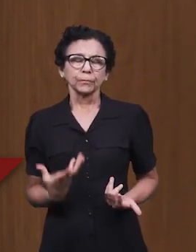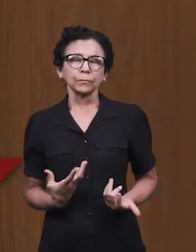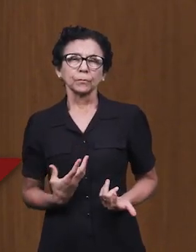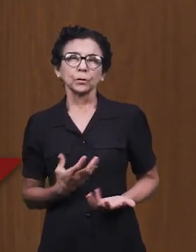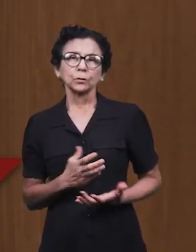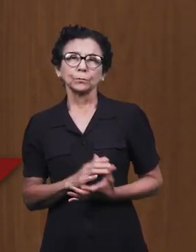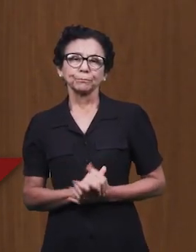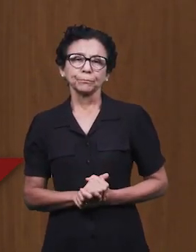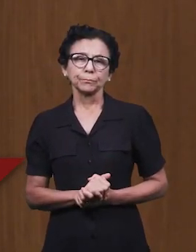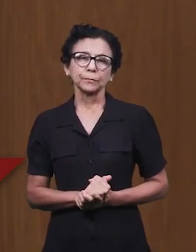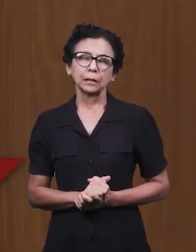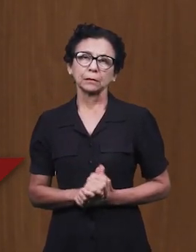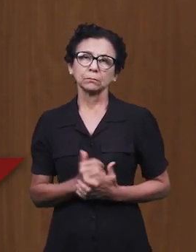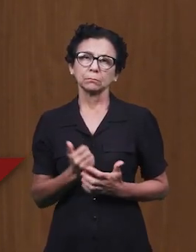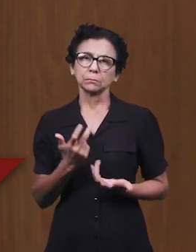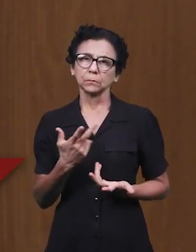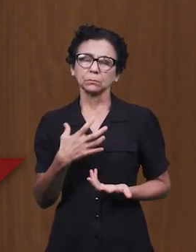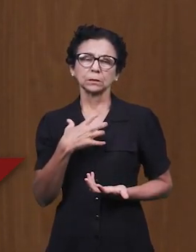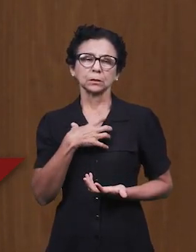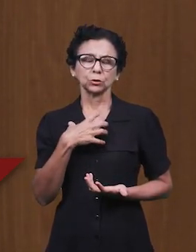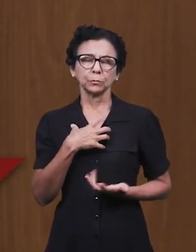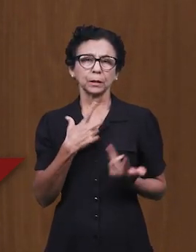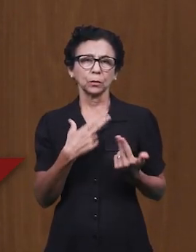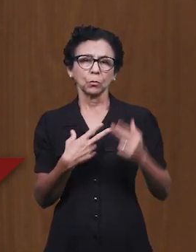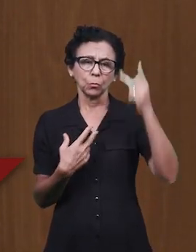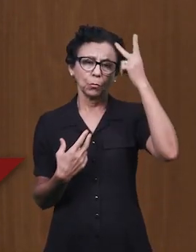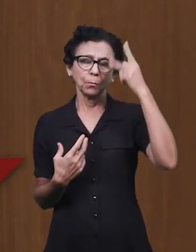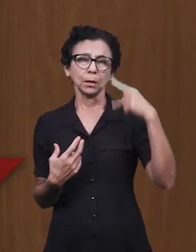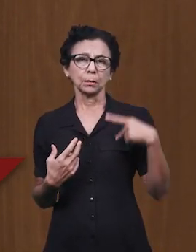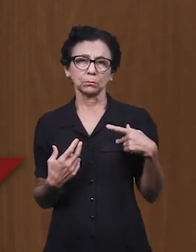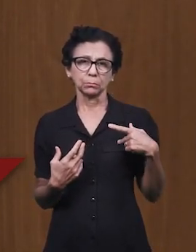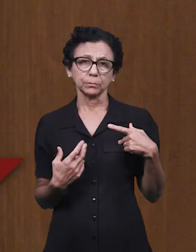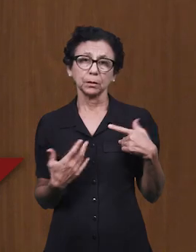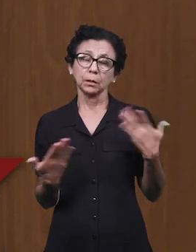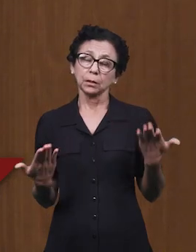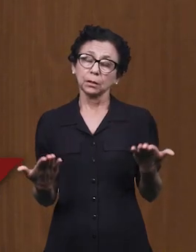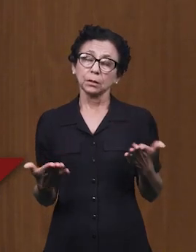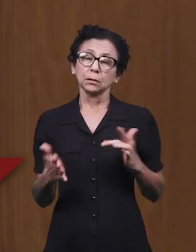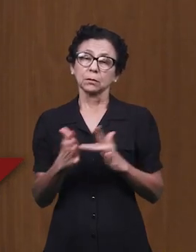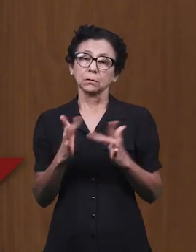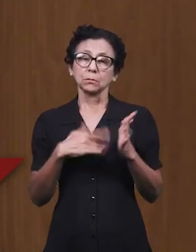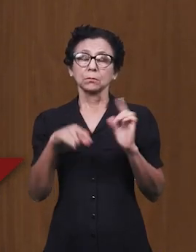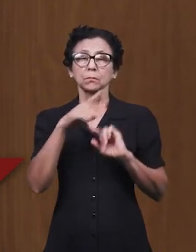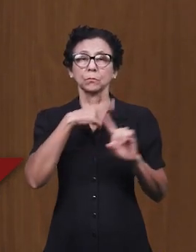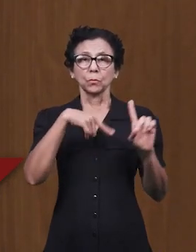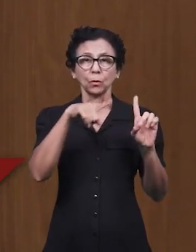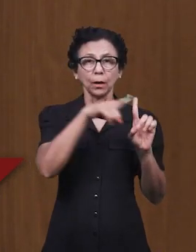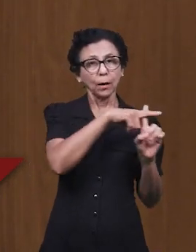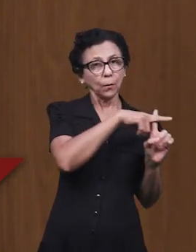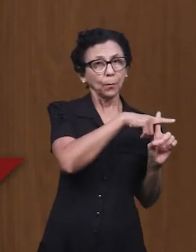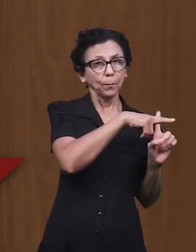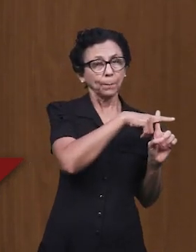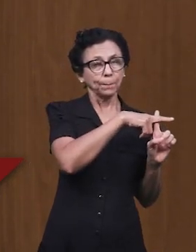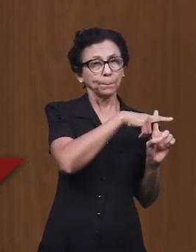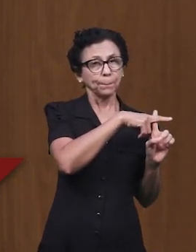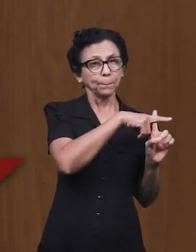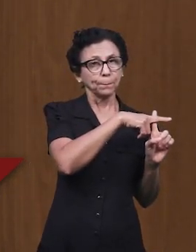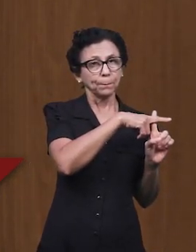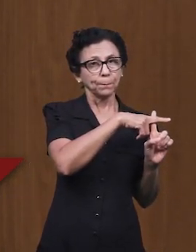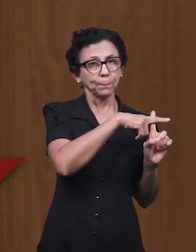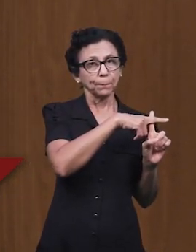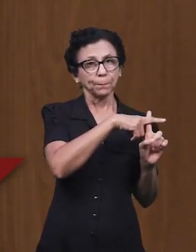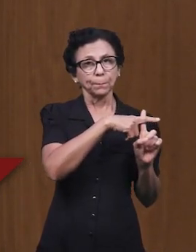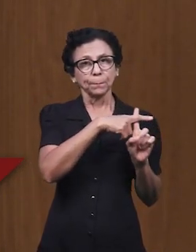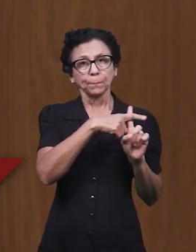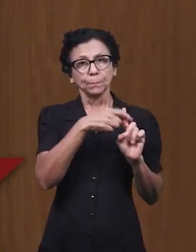partiu, foi embora, mas deixou o seu Espírito, que é o Espírito Santo. Então, o Espírito